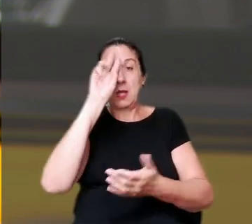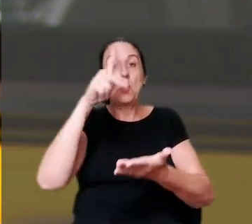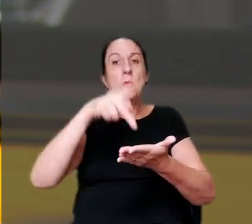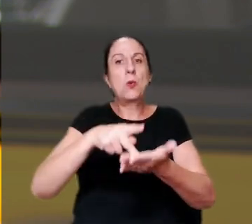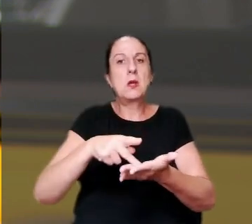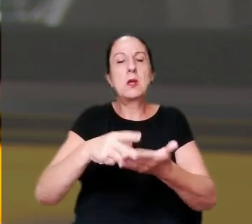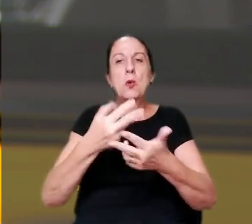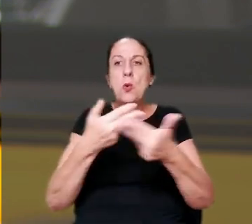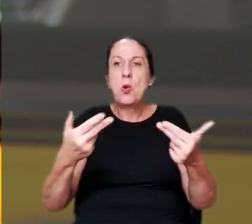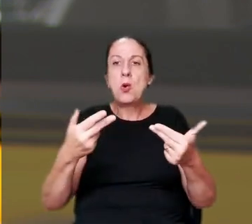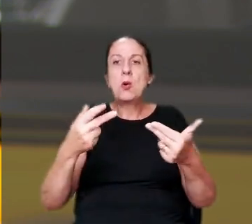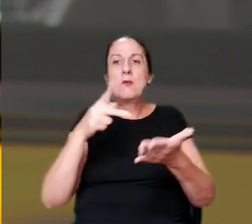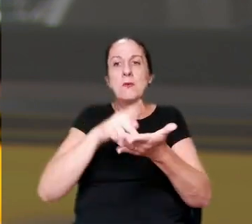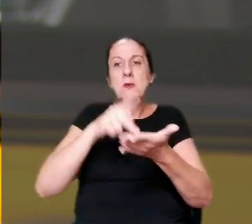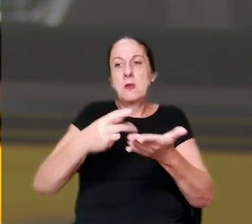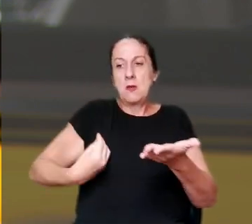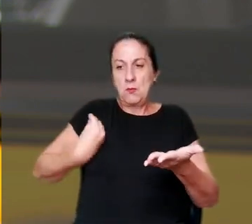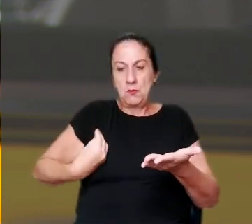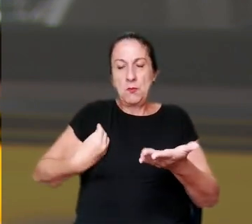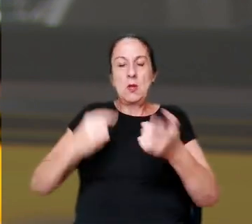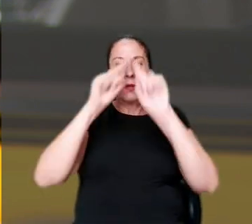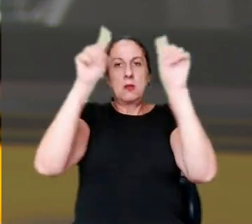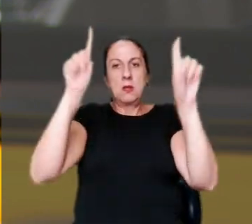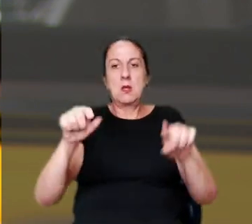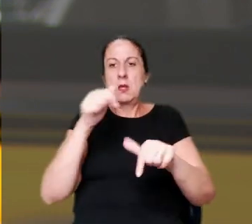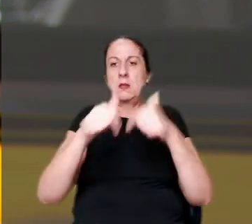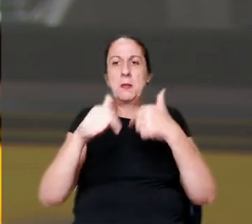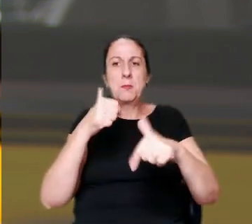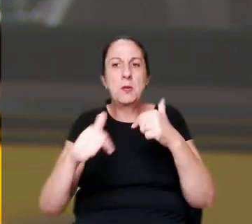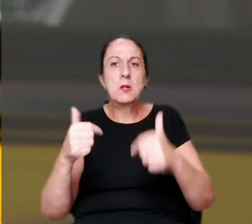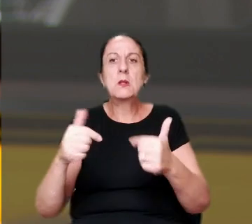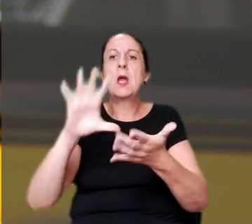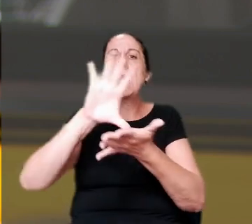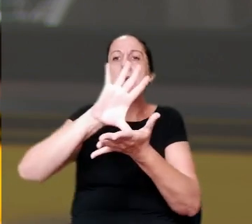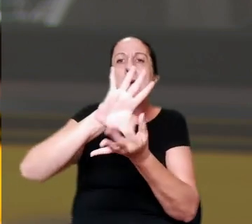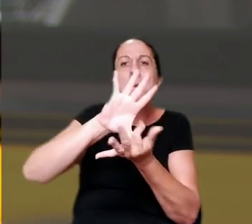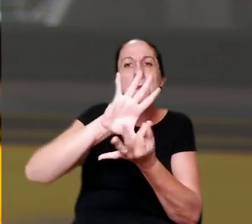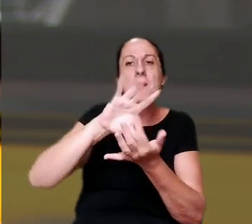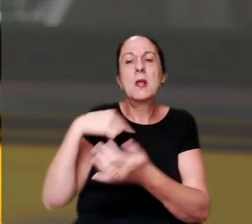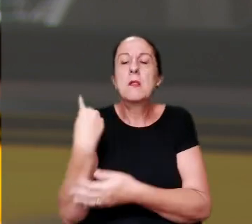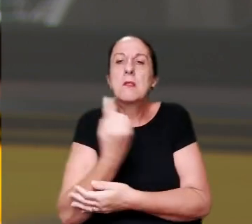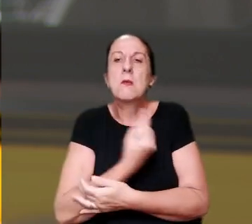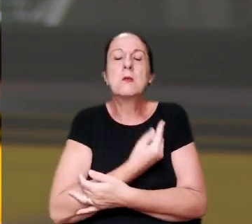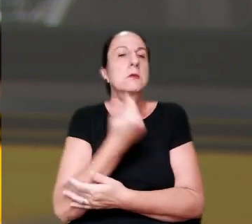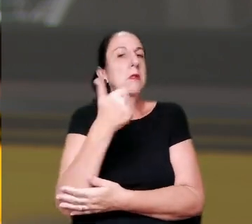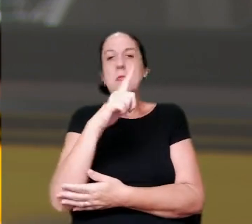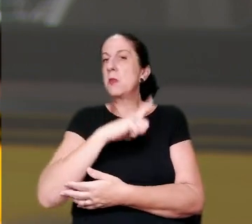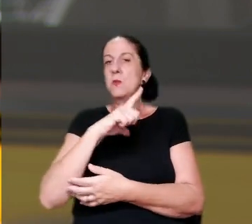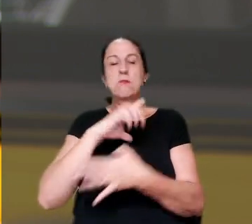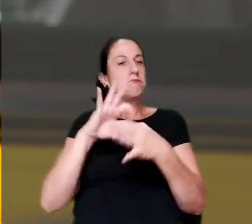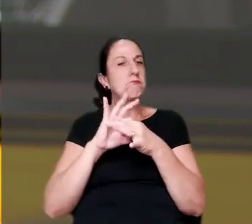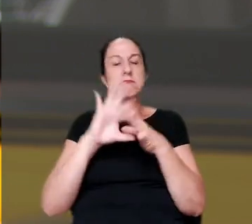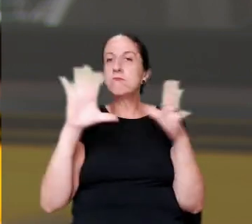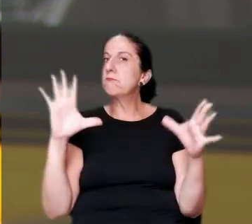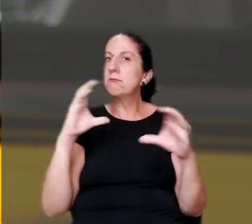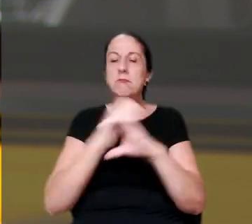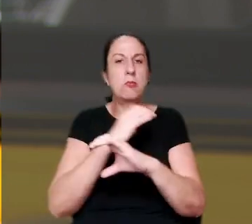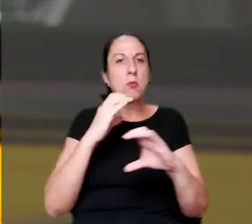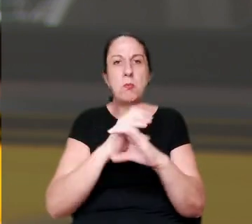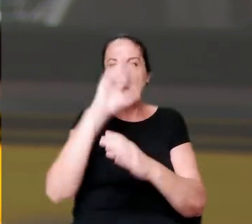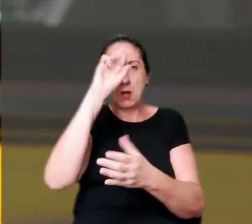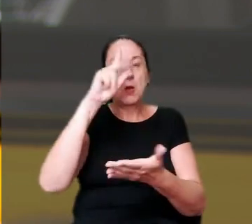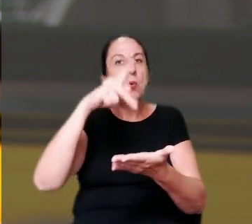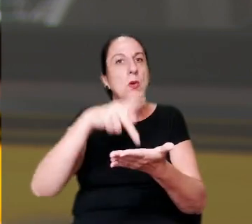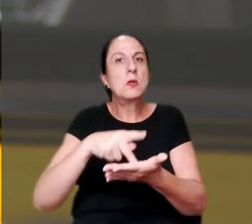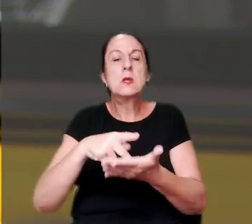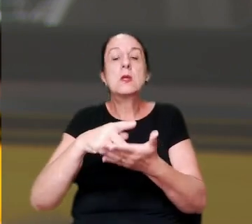a realidade da vida de que o trabalhador, em um sistema capitalista como o nosso, ele não tem a liberdade